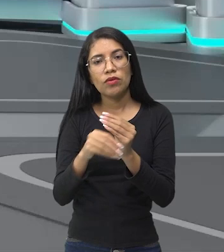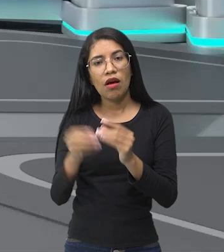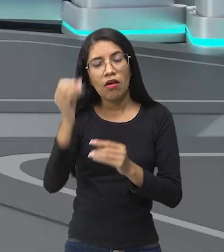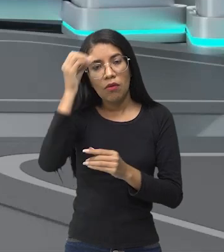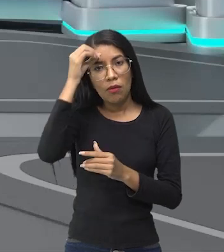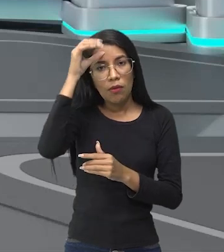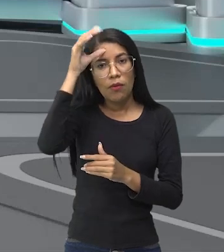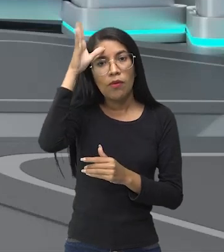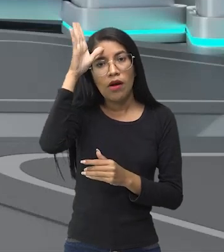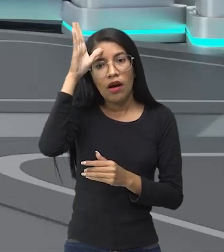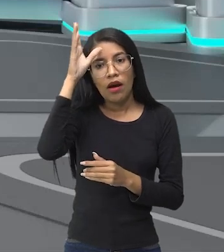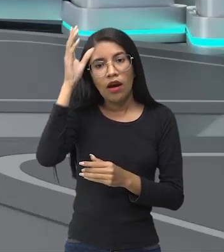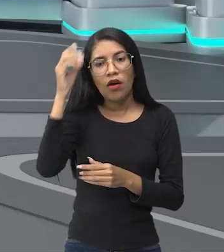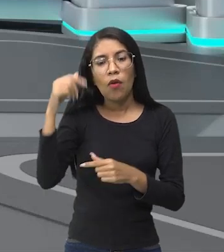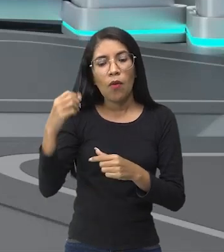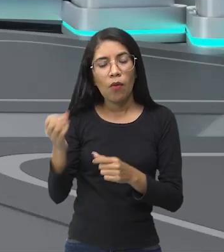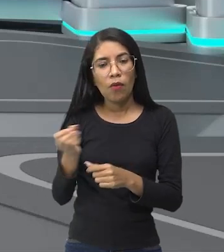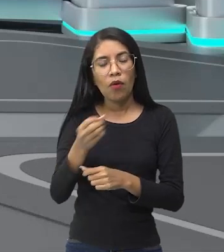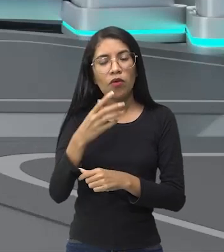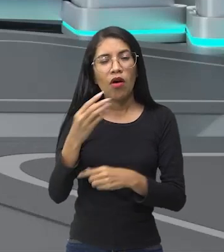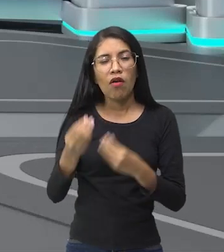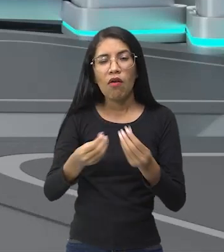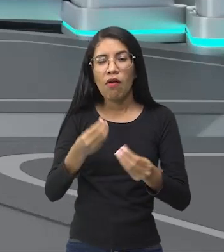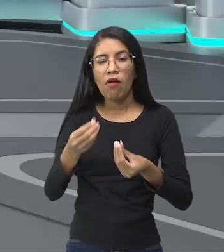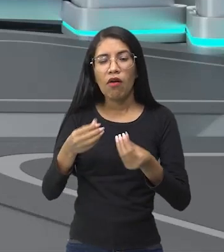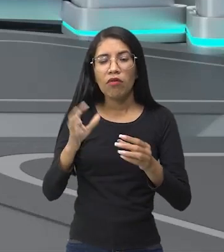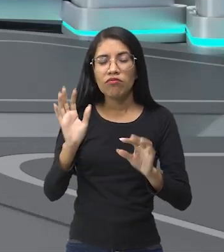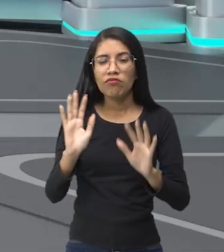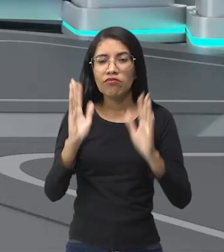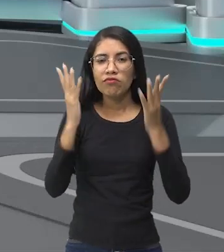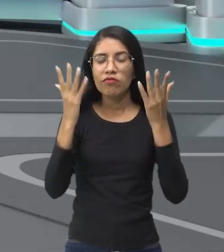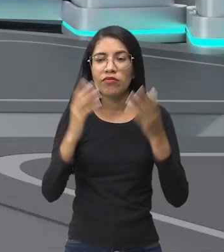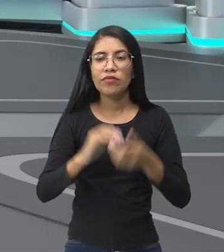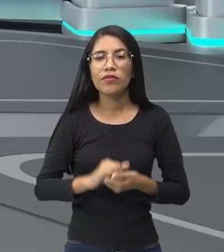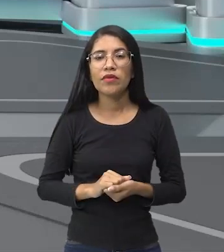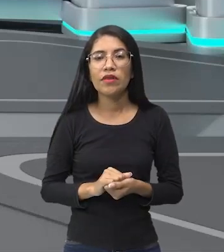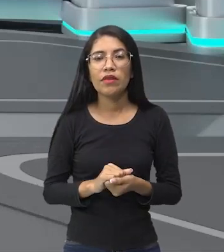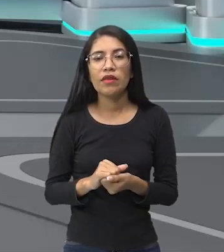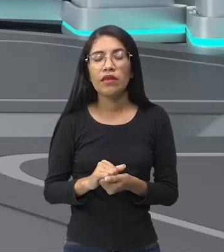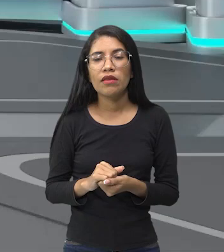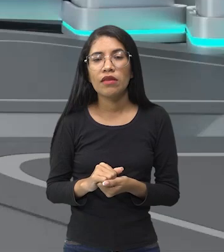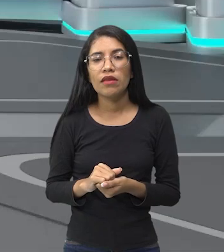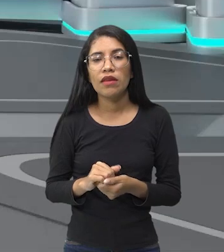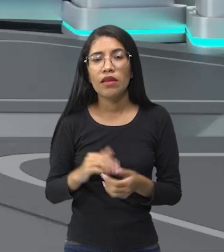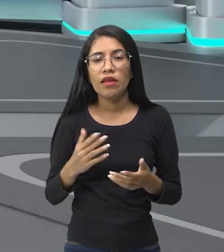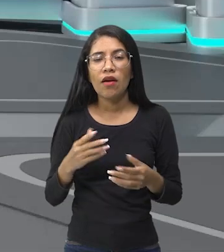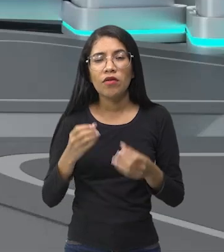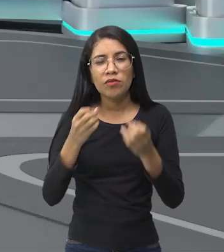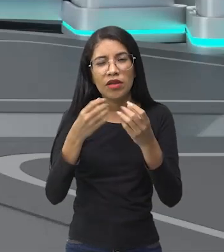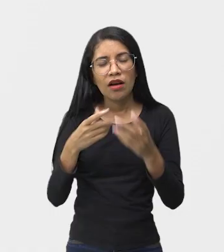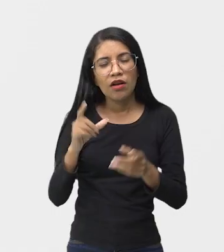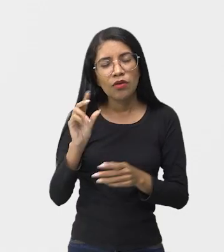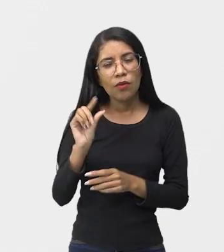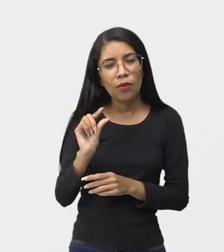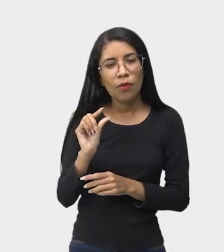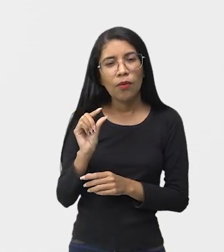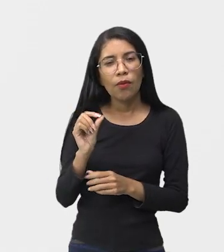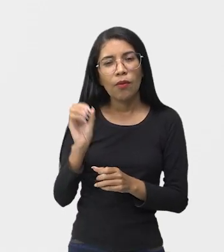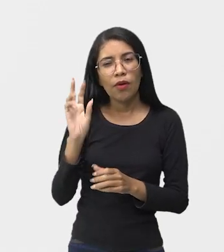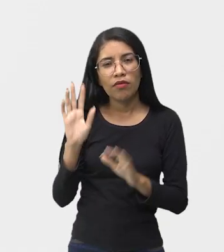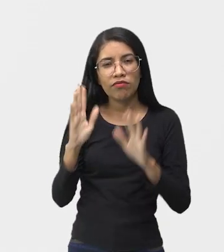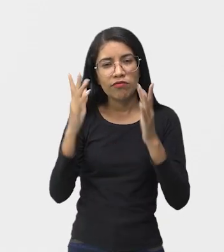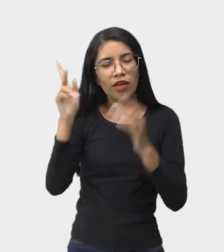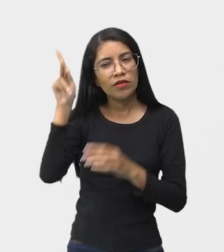aos conhecimentos e trazendo uma nova forma de se manifestar, tá bom? Aí, falando um pouquinho do Festival de Parintins,